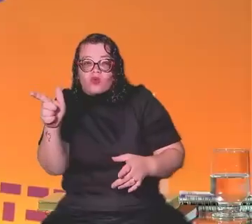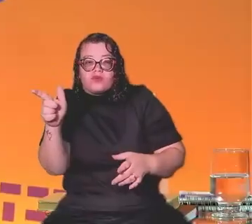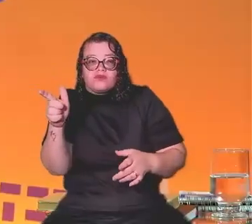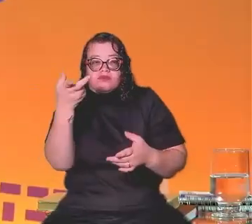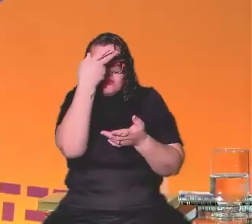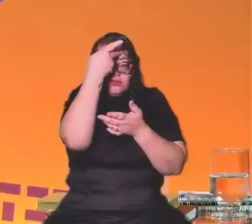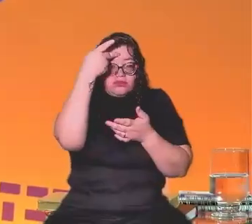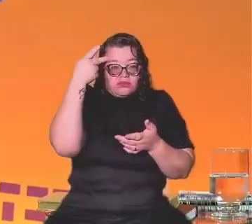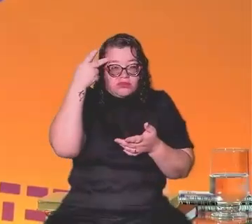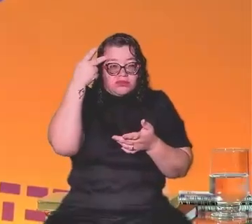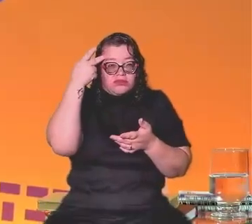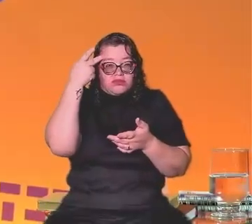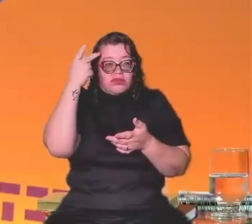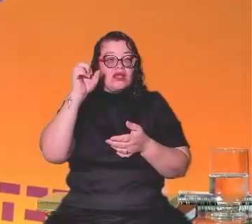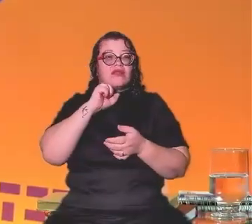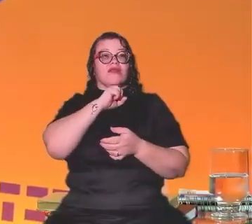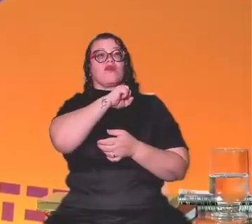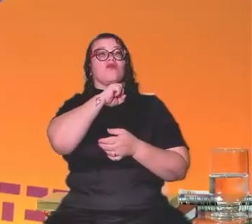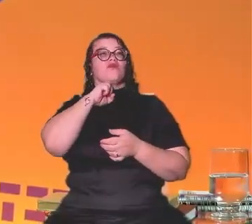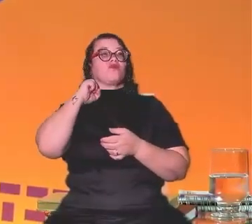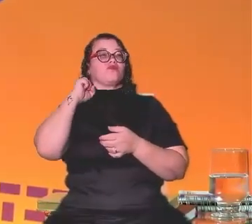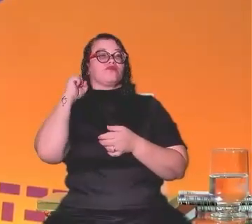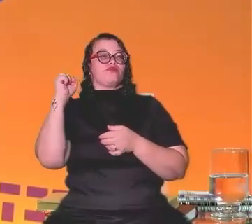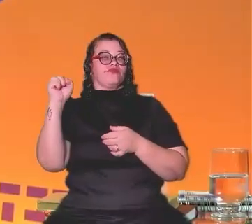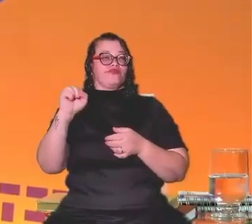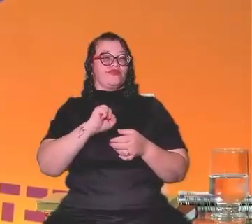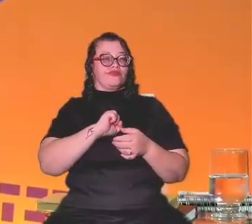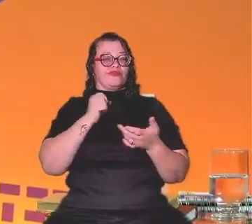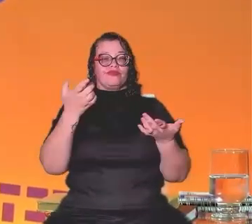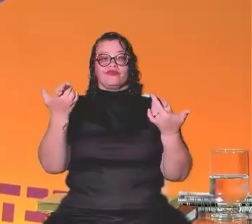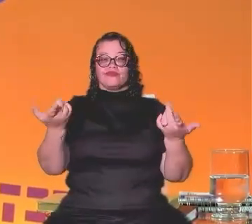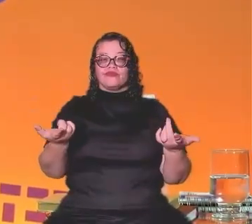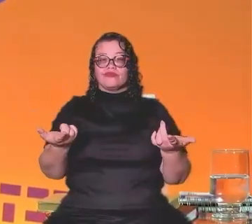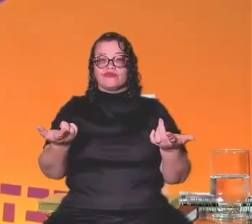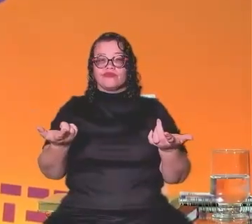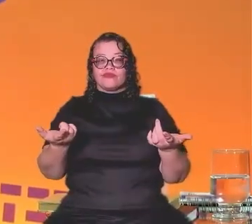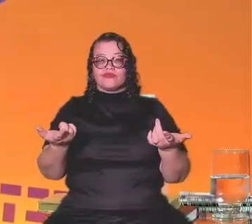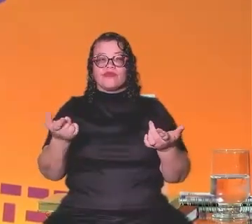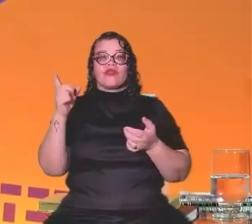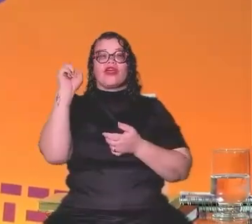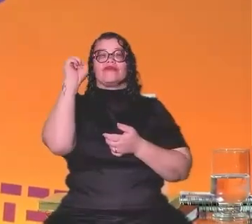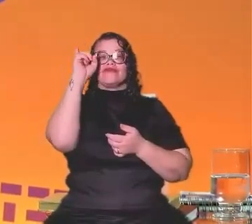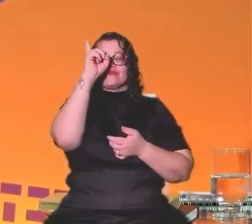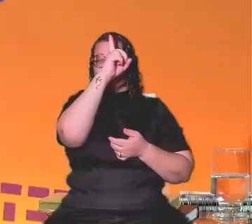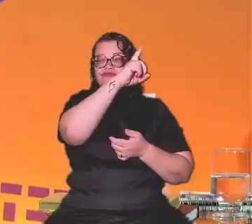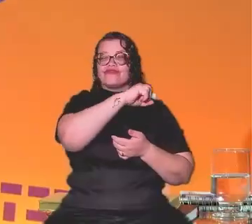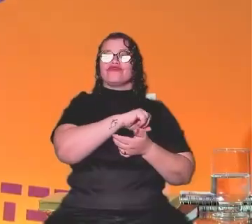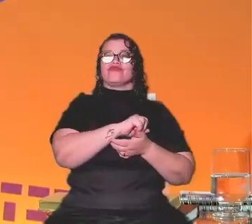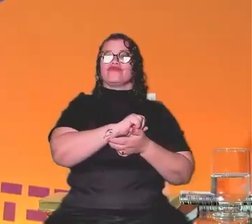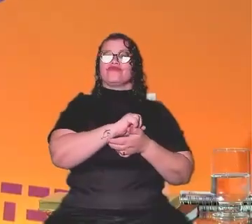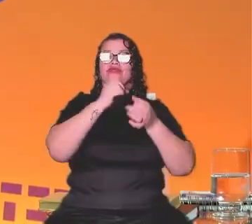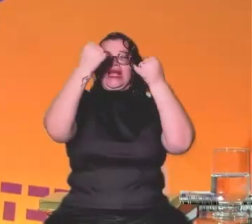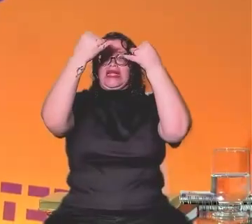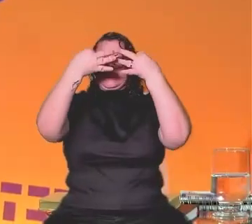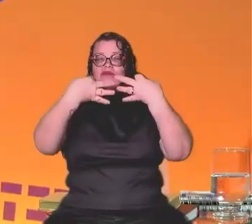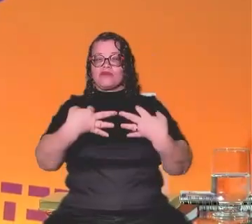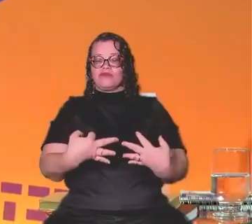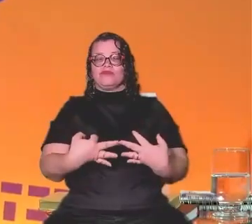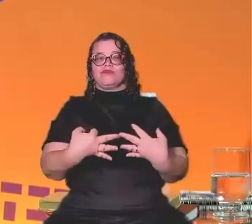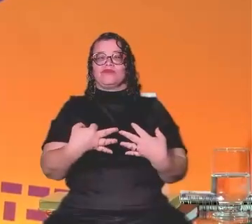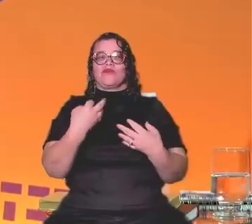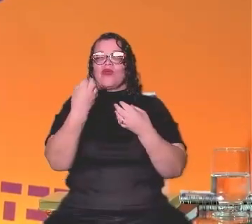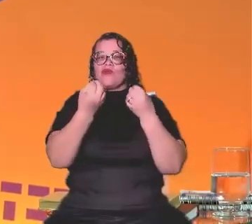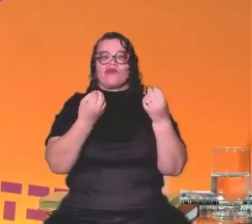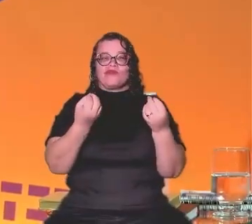marginais? São suicidas? São acidentados? Difícil classificá-los. Se